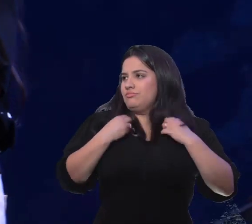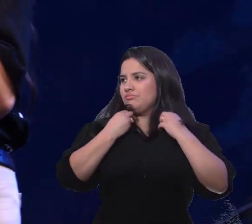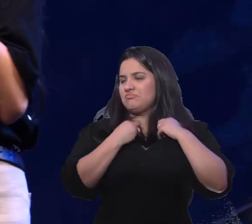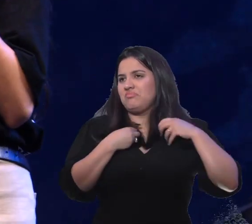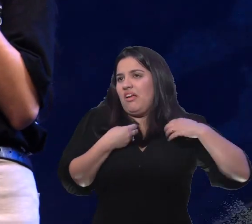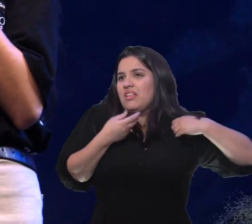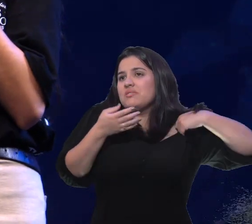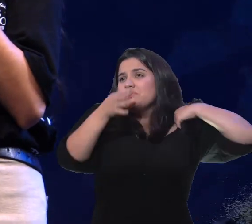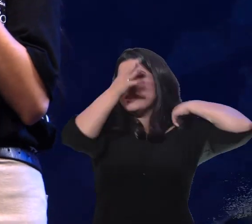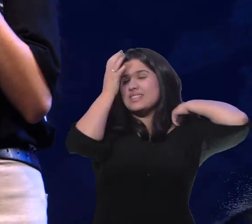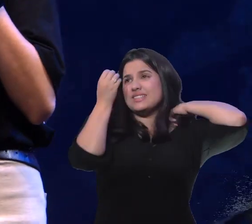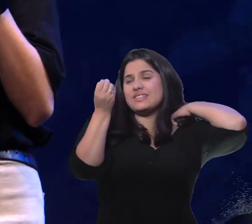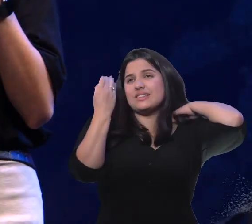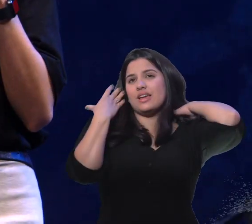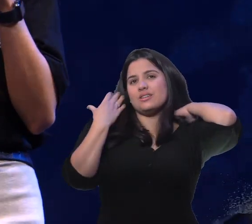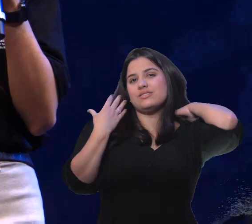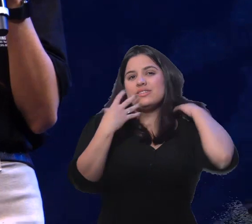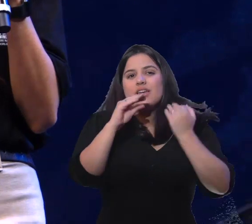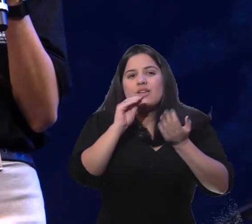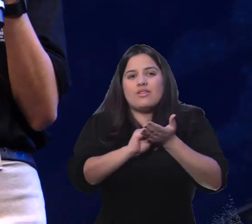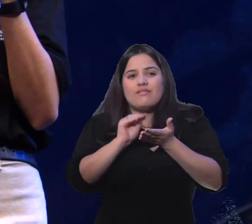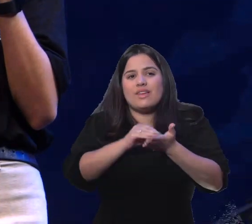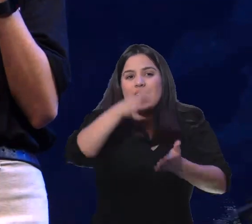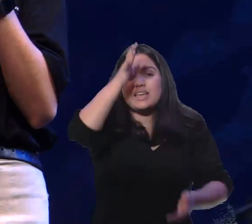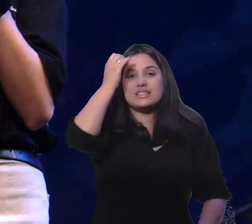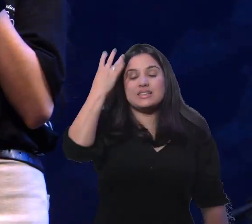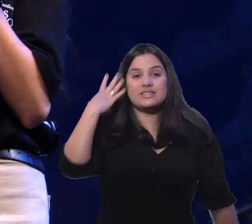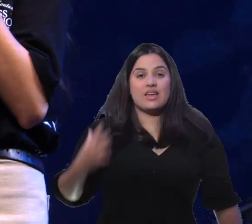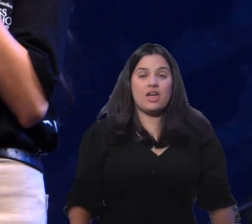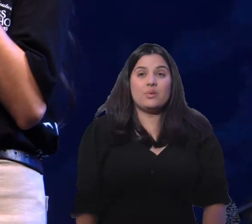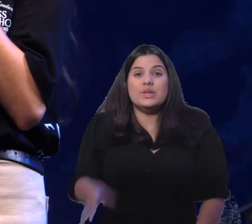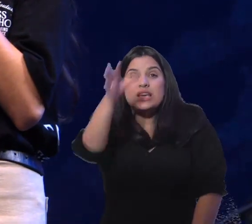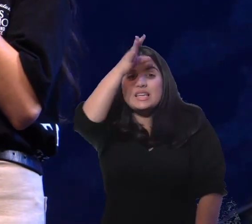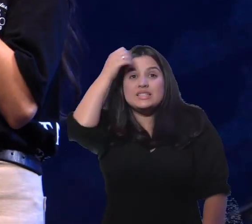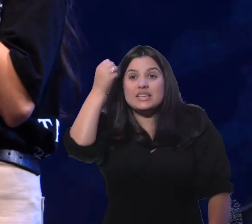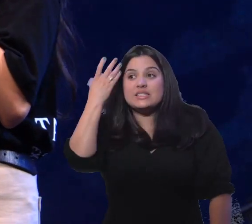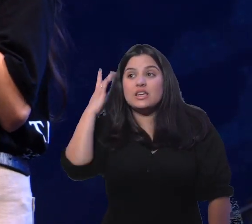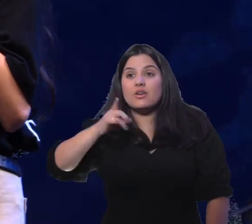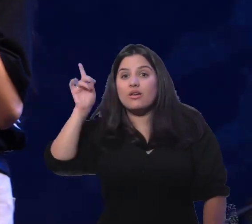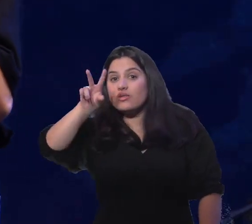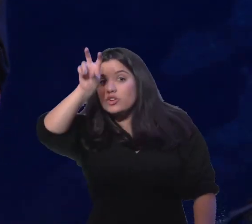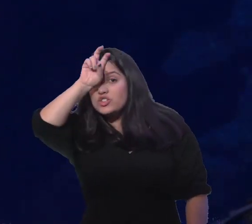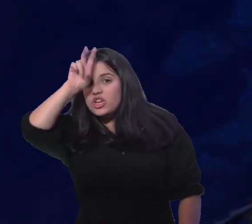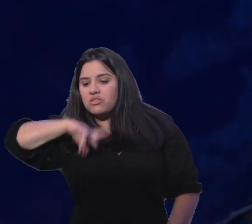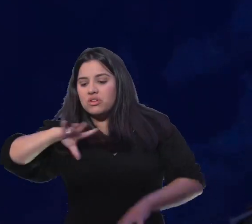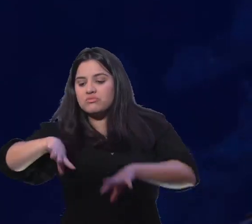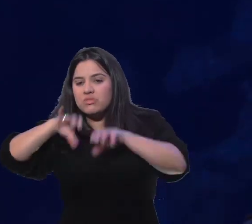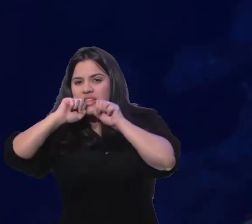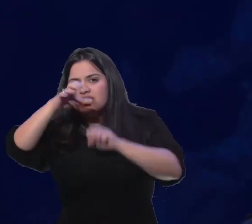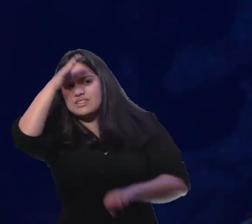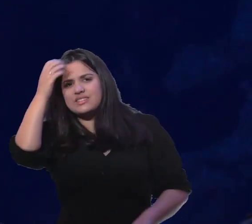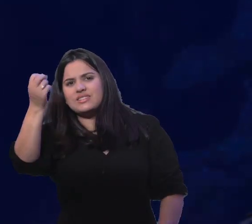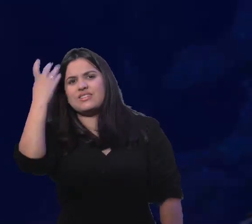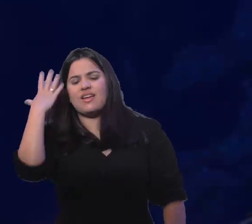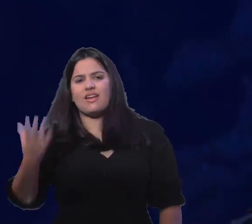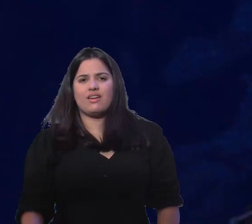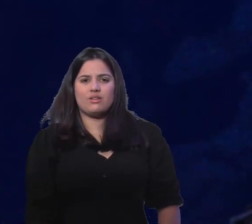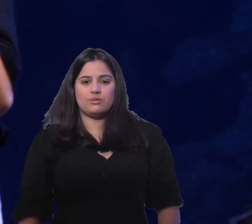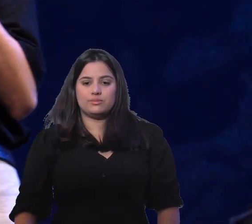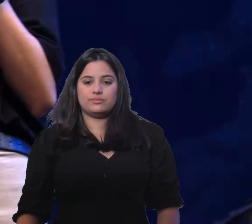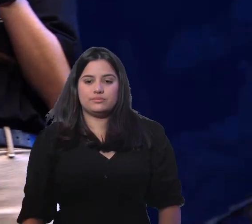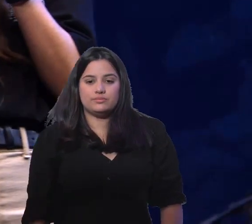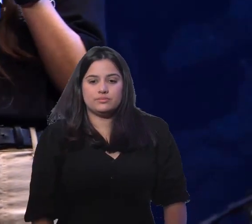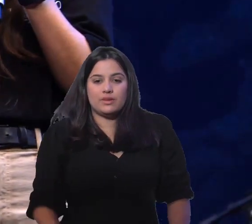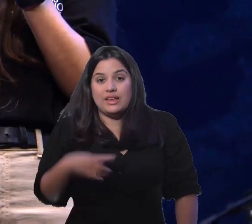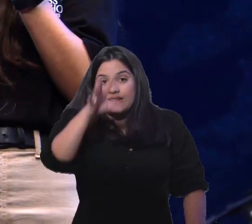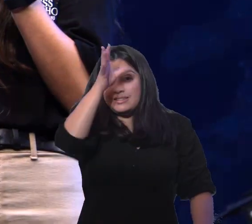Eles esqueceram das pragas que o Senhor enviou para libertá-los do faraó, do Egito. Eles esqueceram que